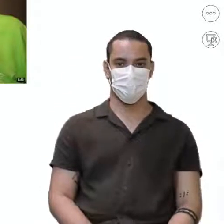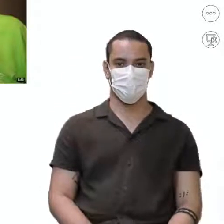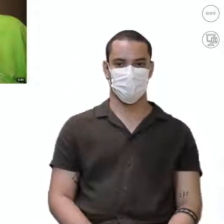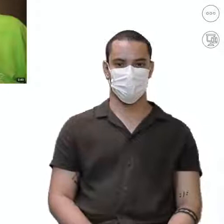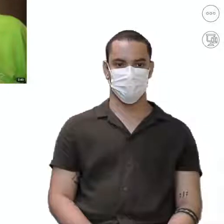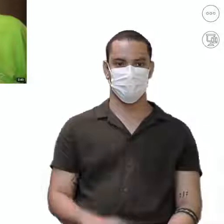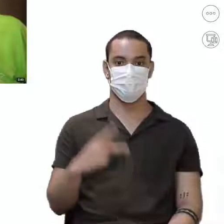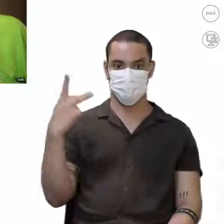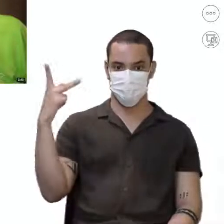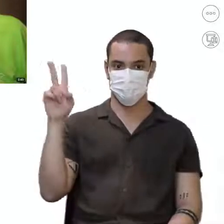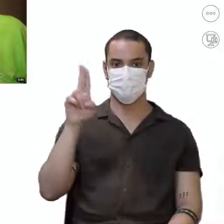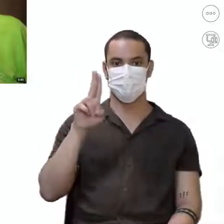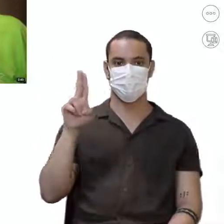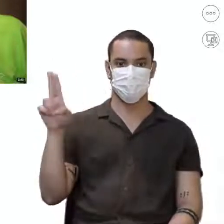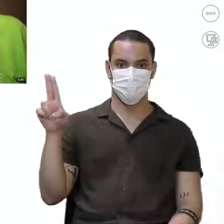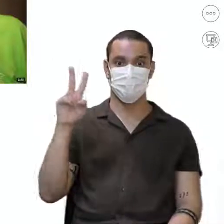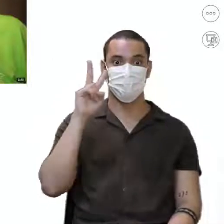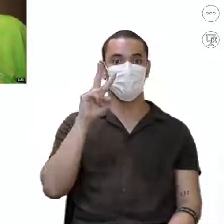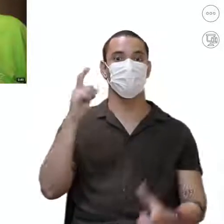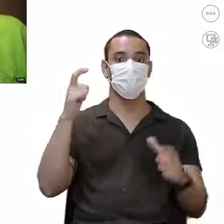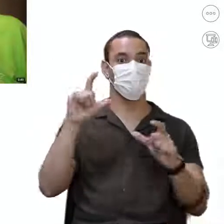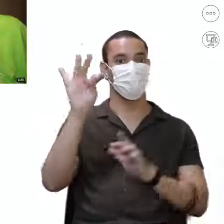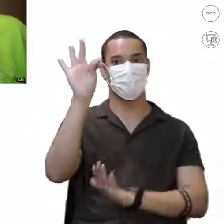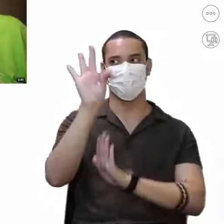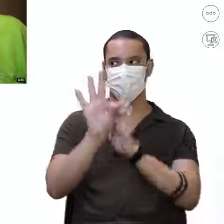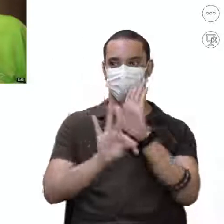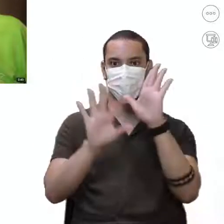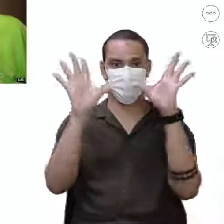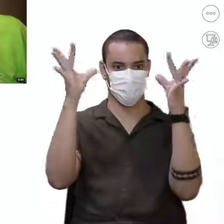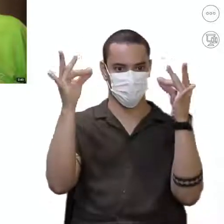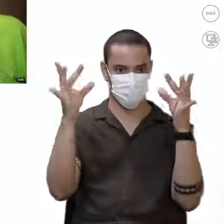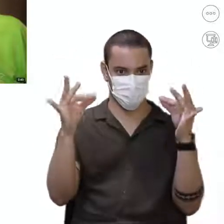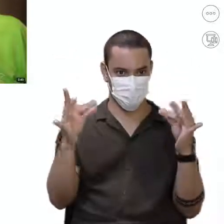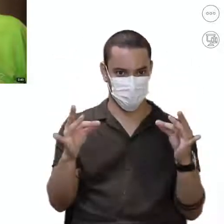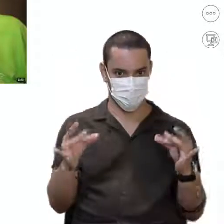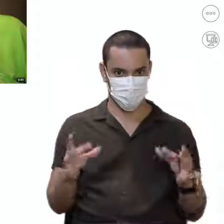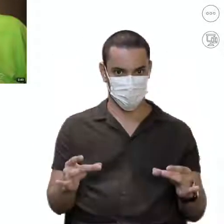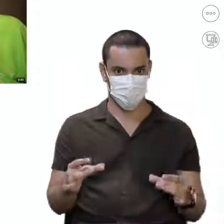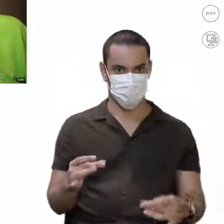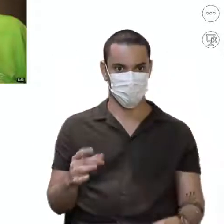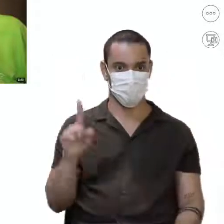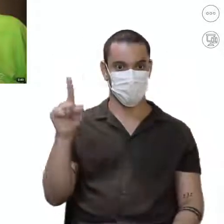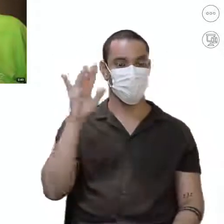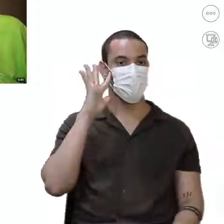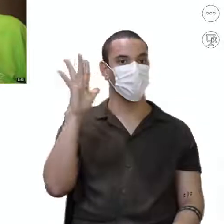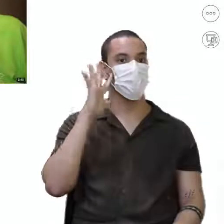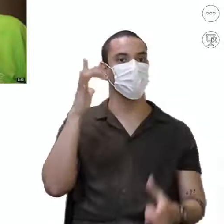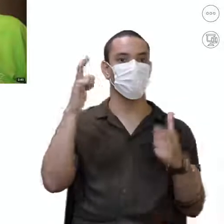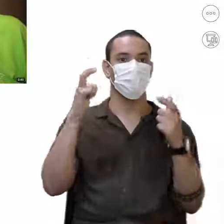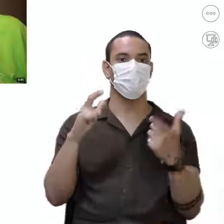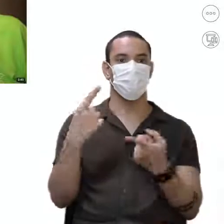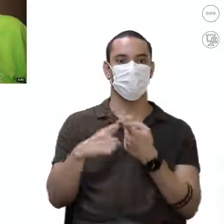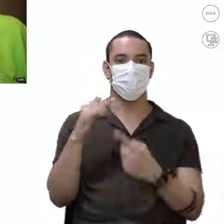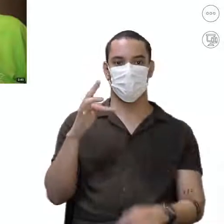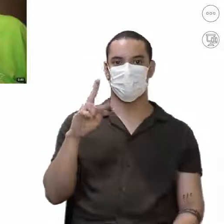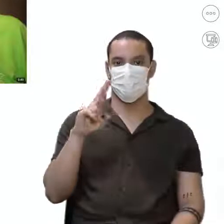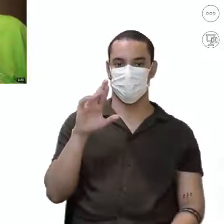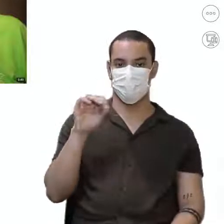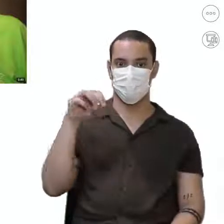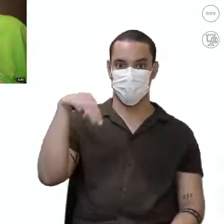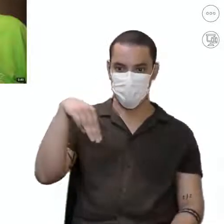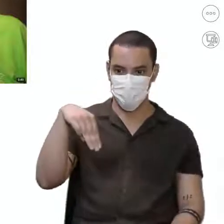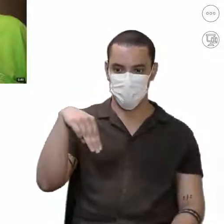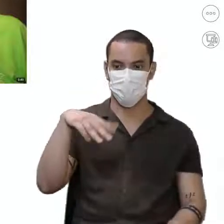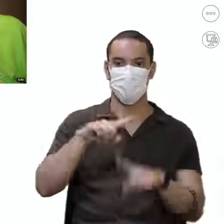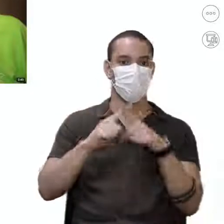Jack Reynolds. E eu vi isso tudo aqui no texto. Eu imagino que isso aqui seja o nome de um lugar, tanto pela palavra from, mas quem